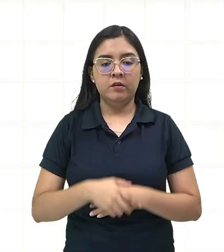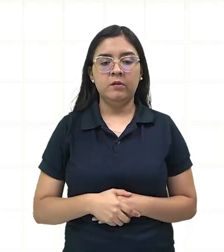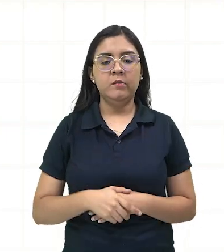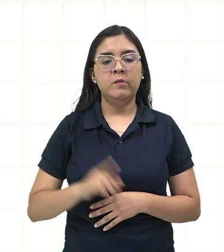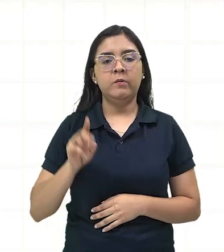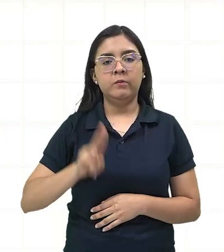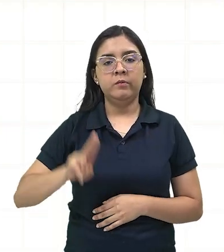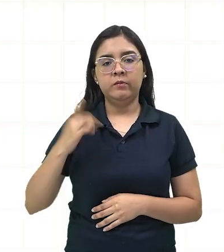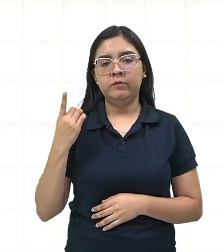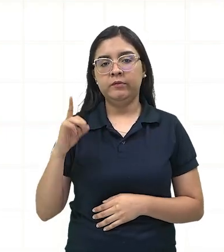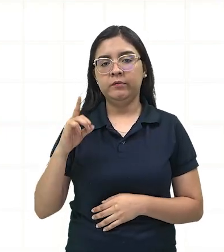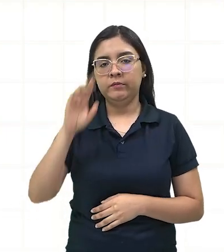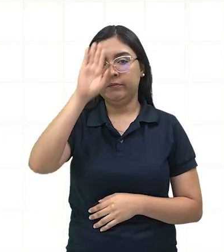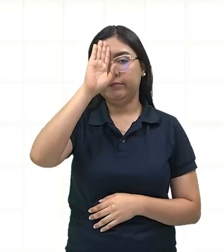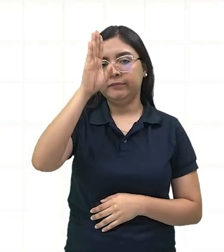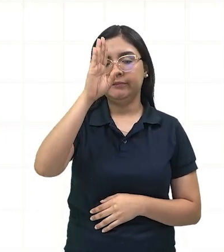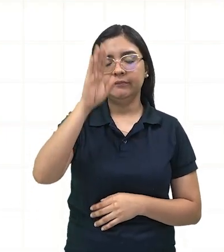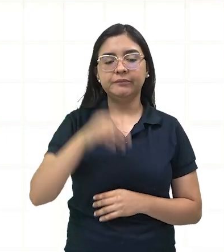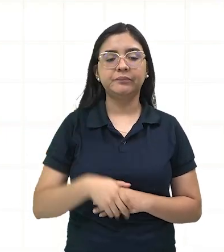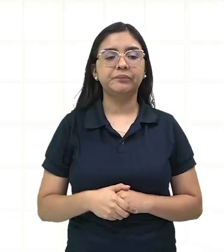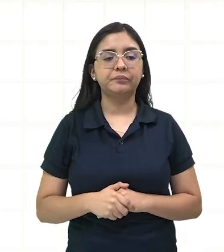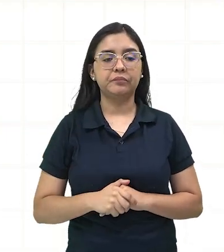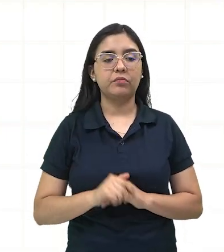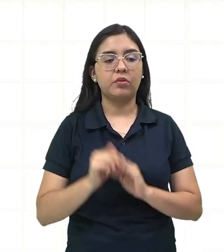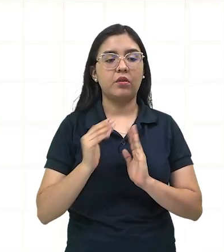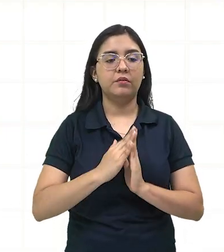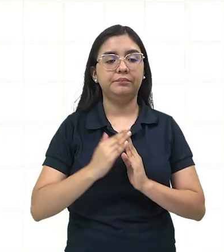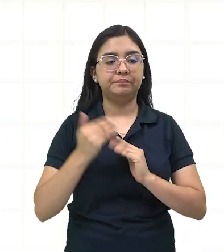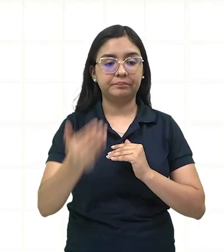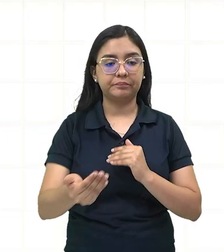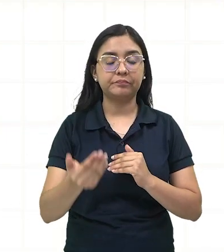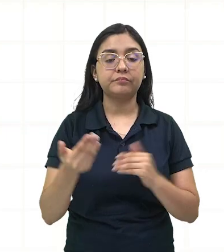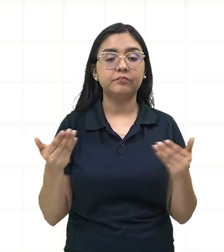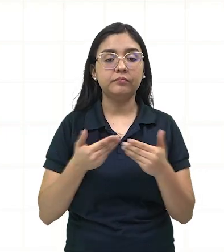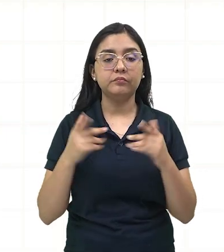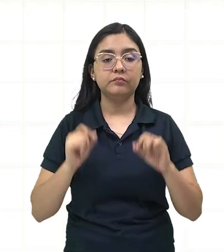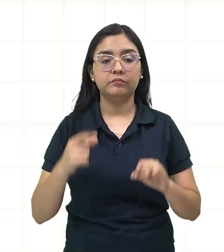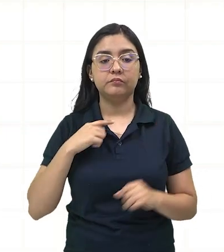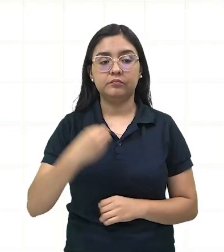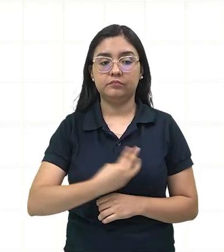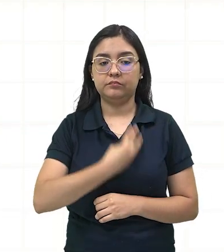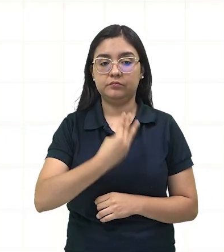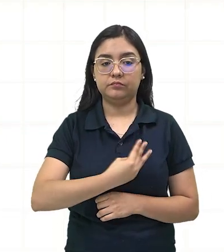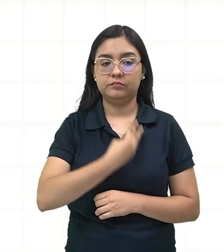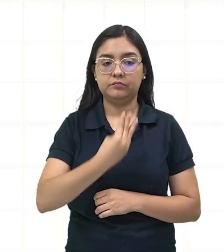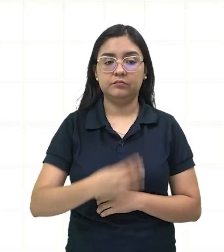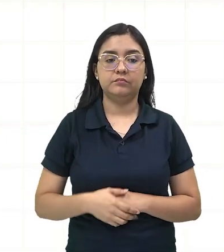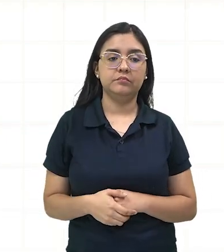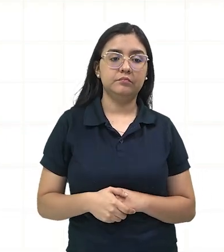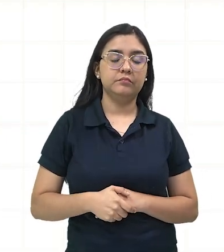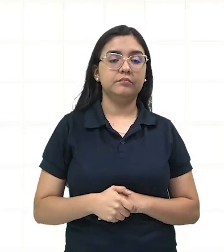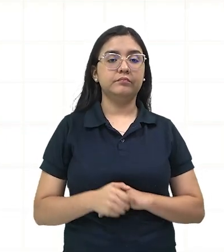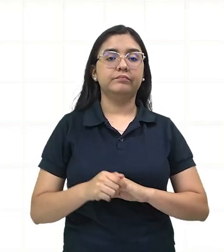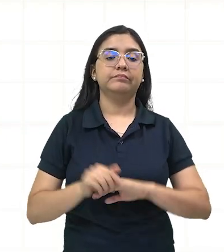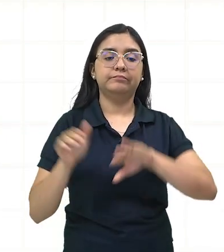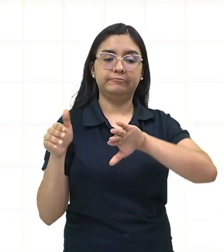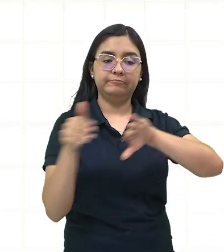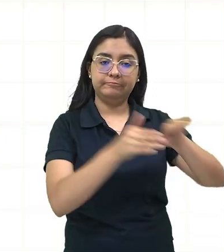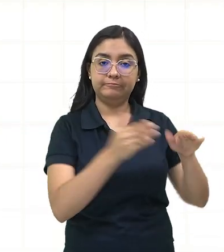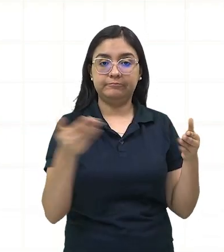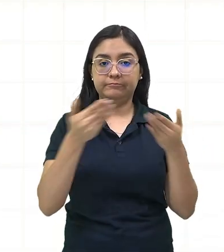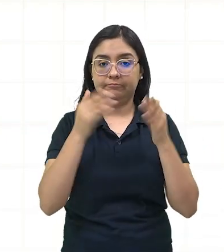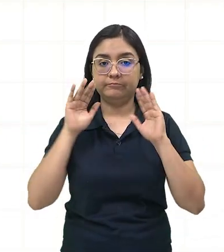dólar principalmente. Na sequência, agora a gente vai ver já o Canadá. Saímos então dos Estados